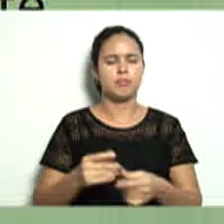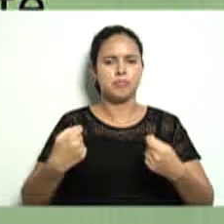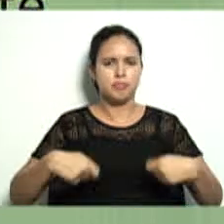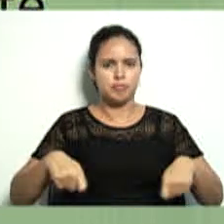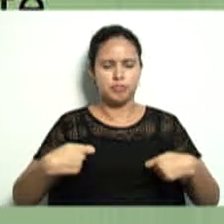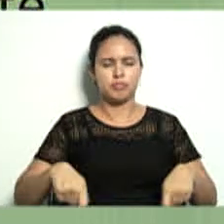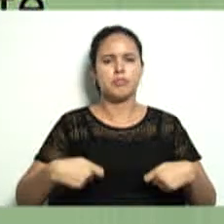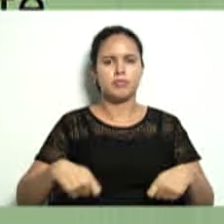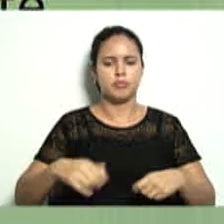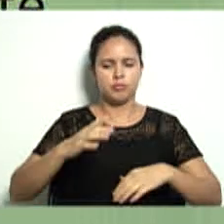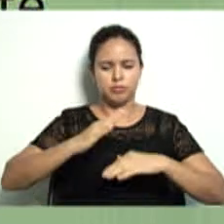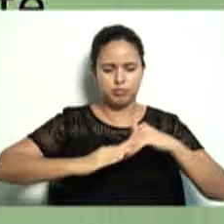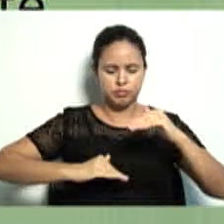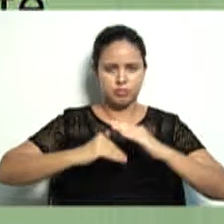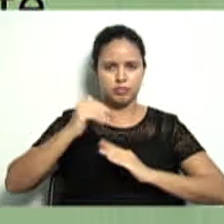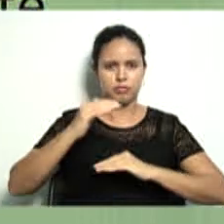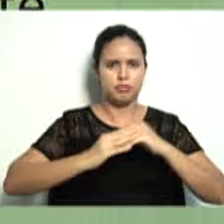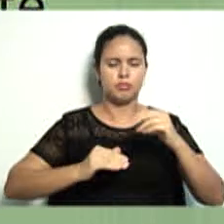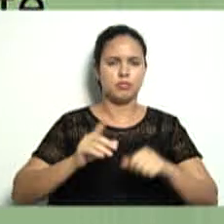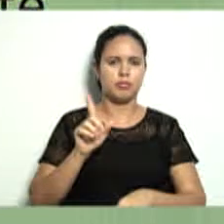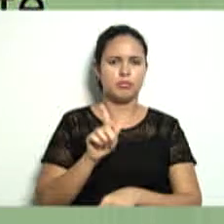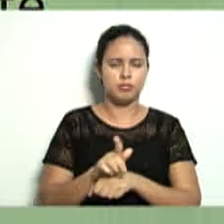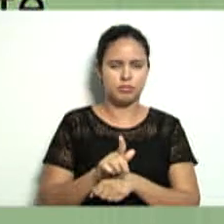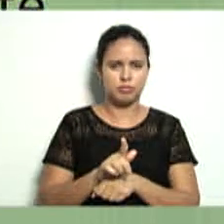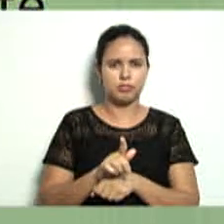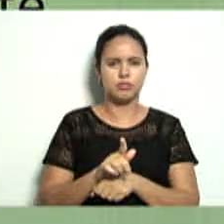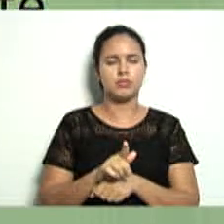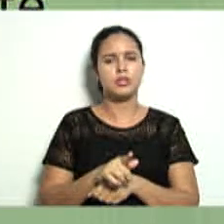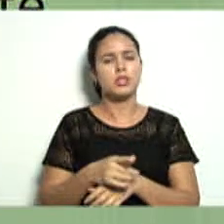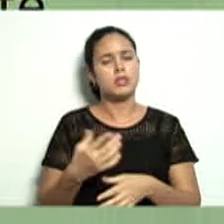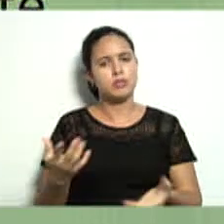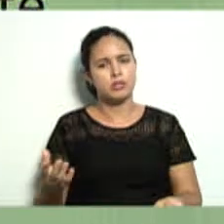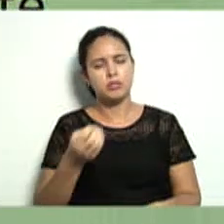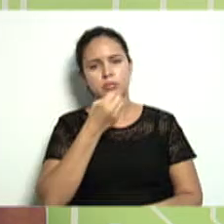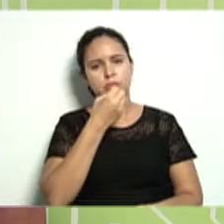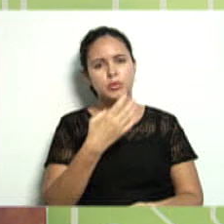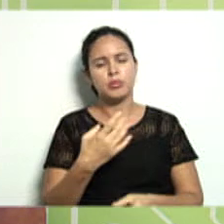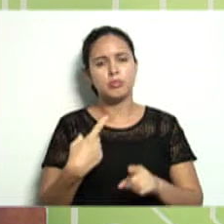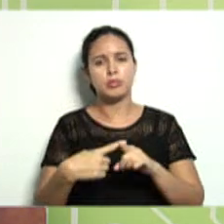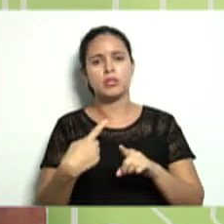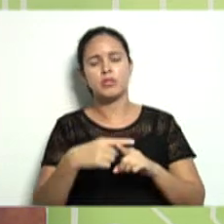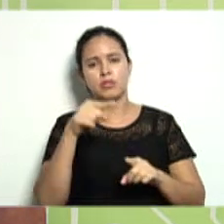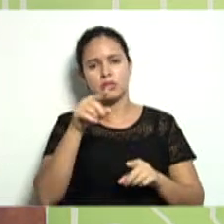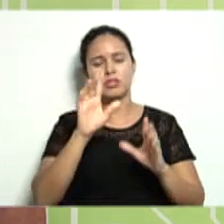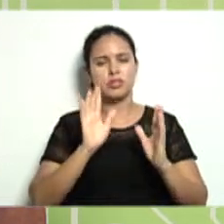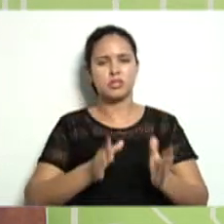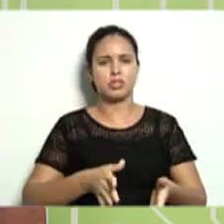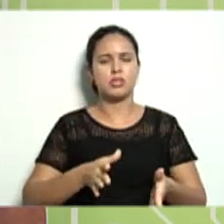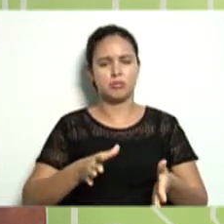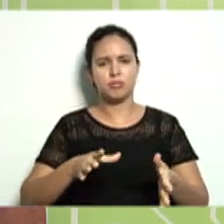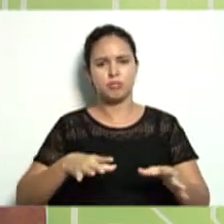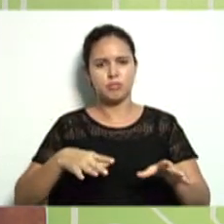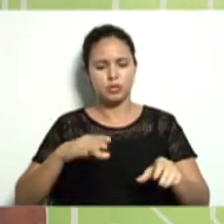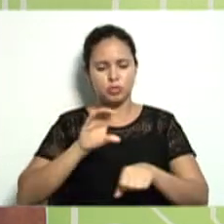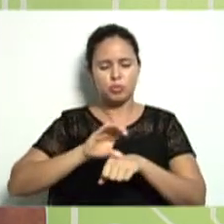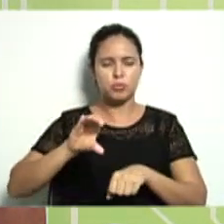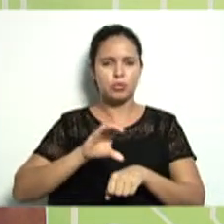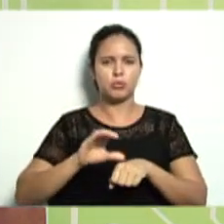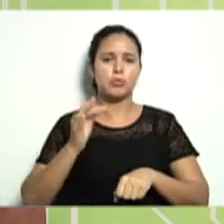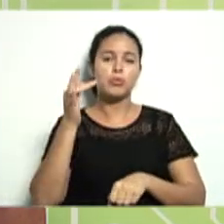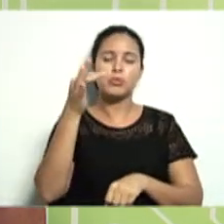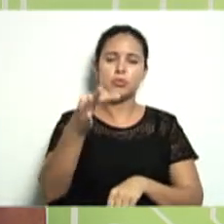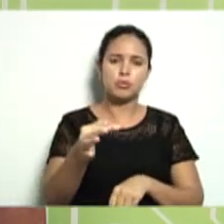de profissionalização da gestão. E uma coisa boa é que vocês já estão se profissionalizando para possivelmente gerir